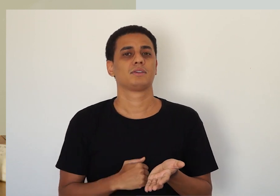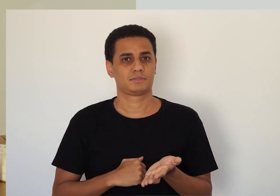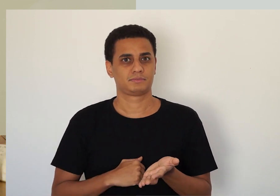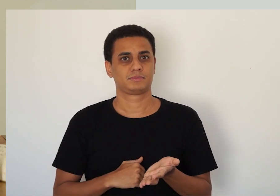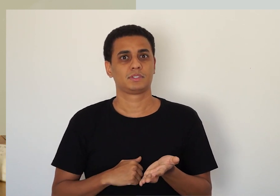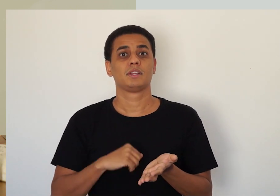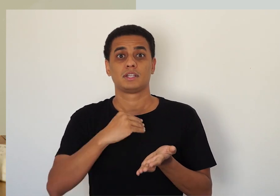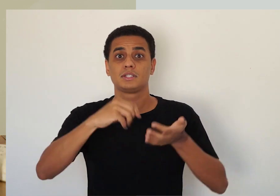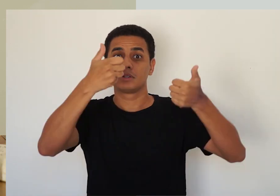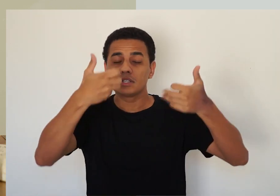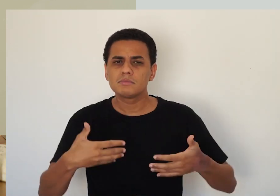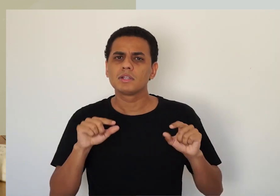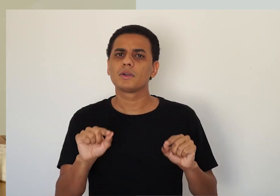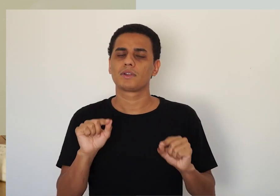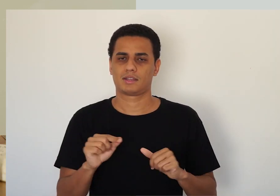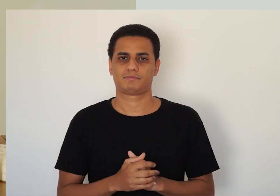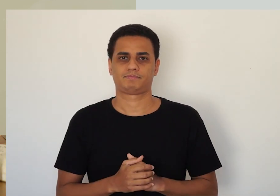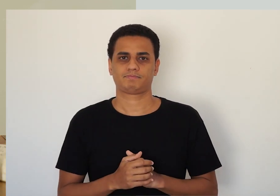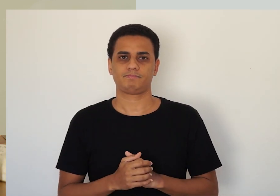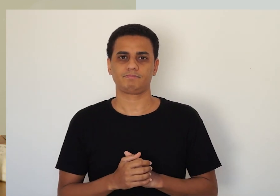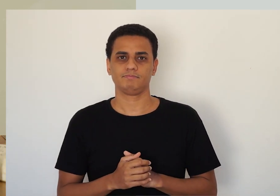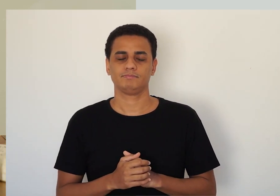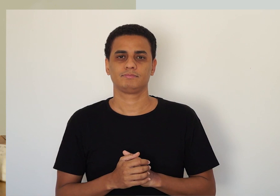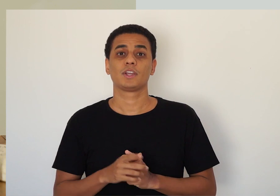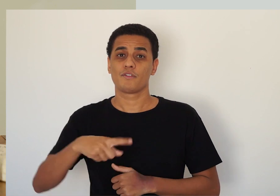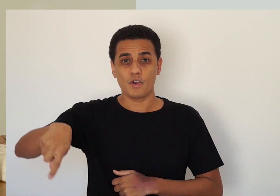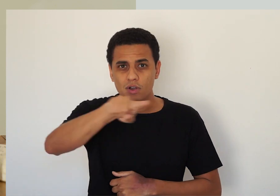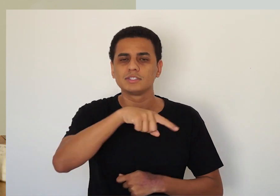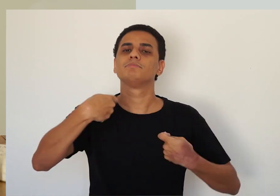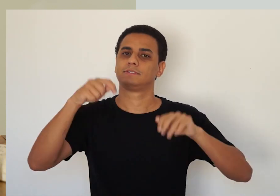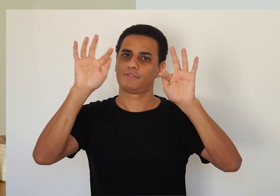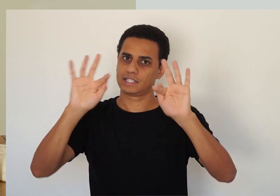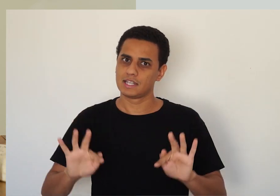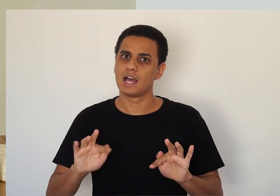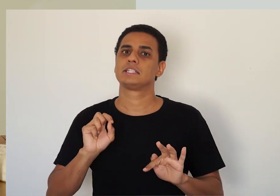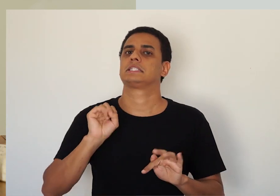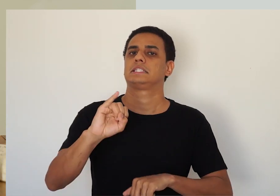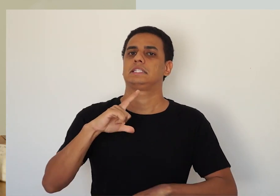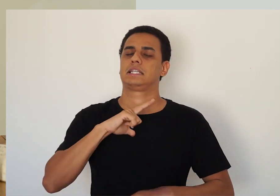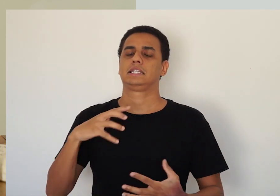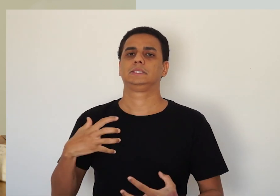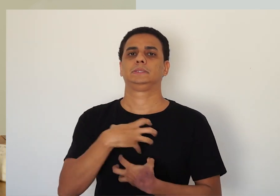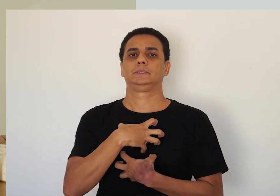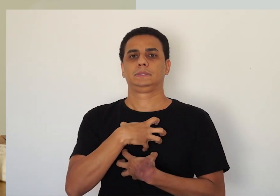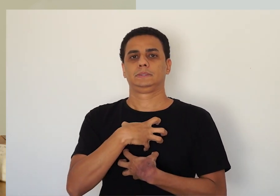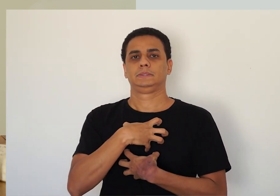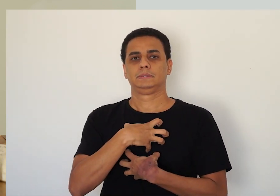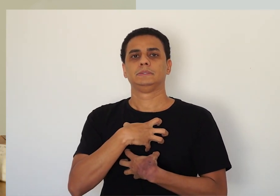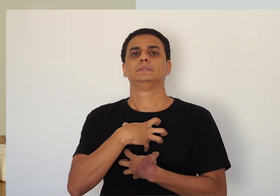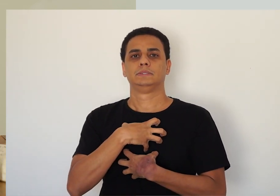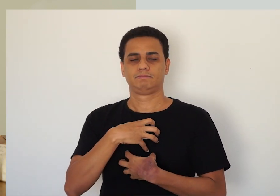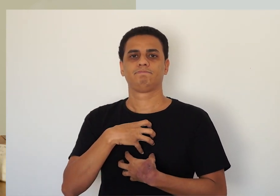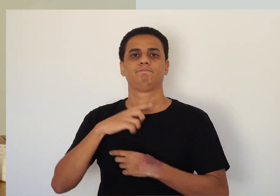diz: meus amados, considerem motivo de grande alegria o passarem por provação.